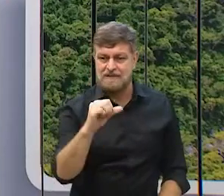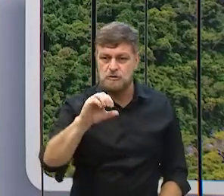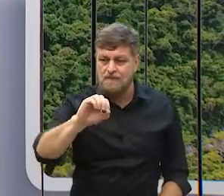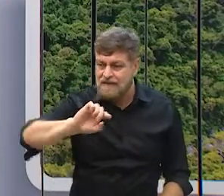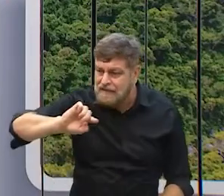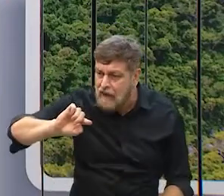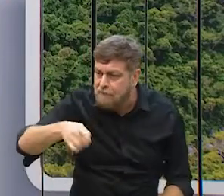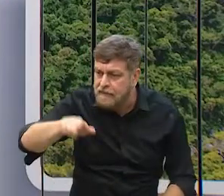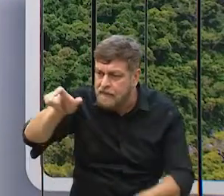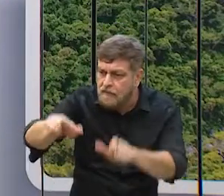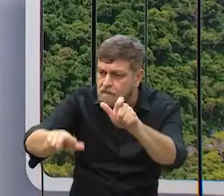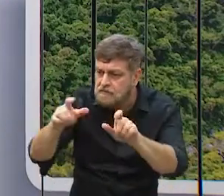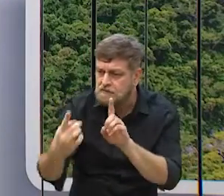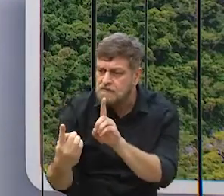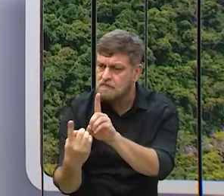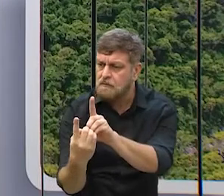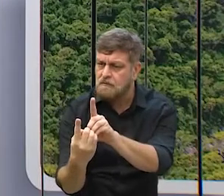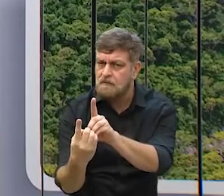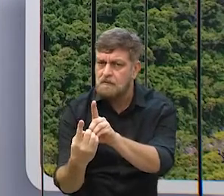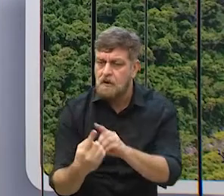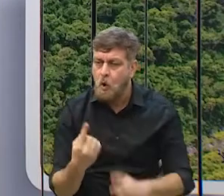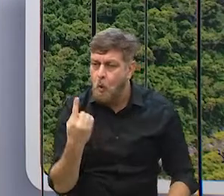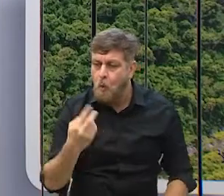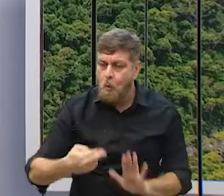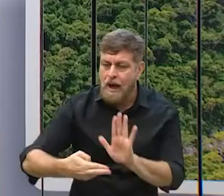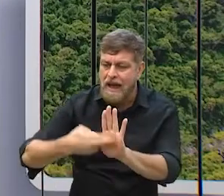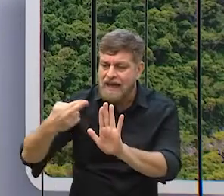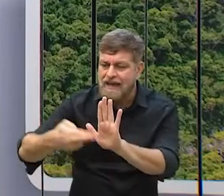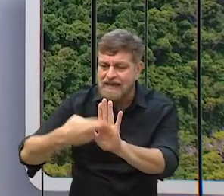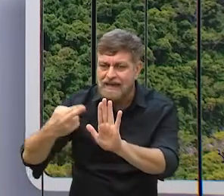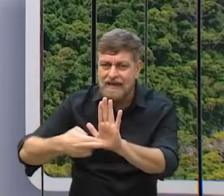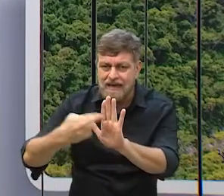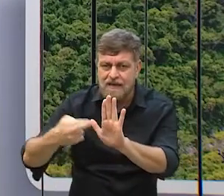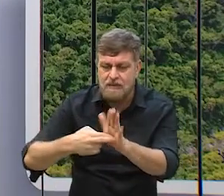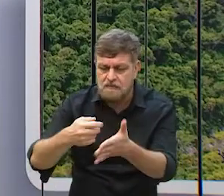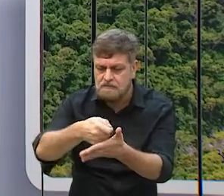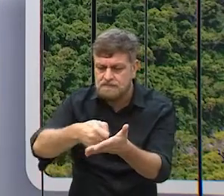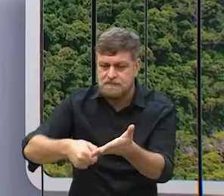moradores. Responderam num requerimento que não